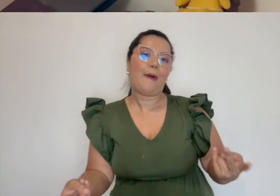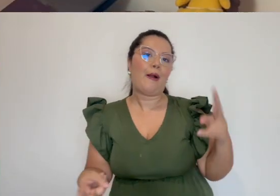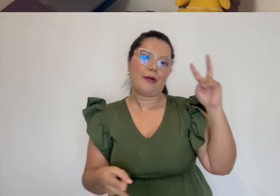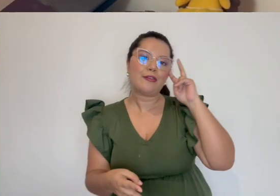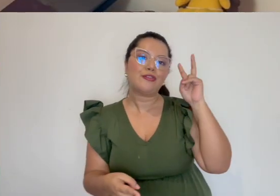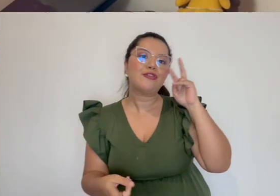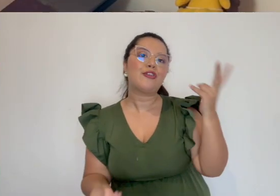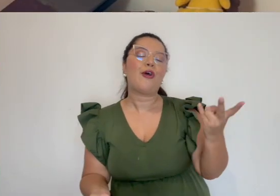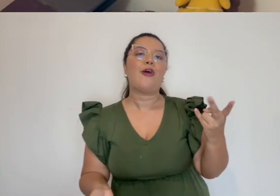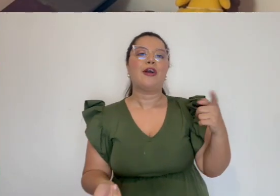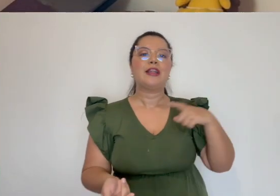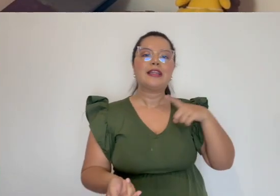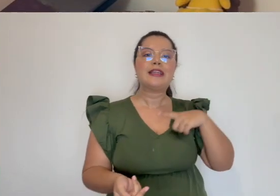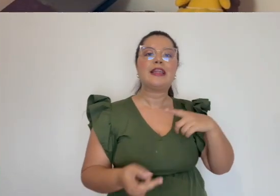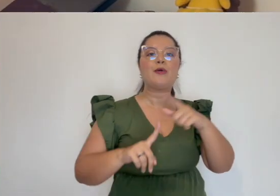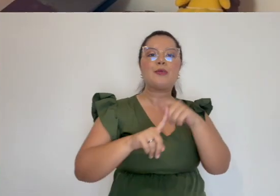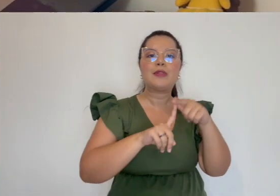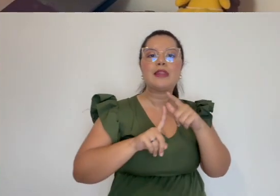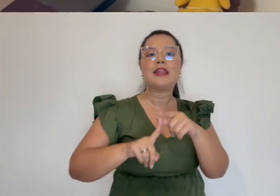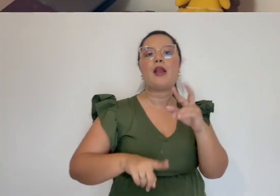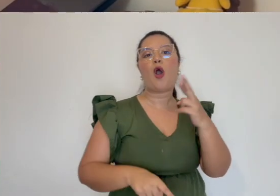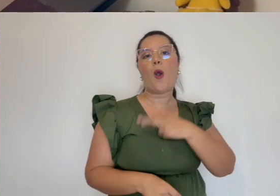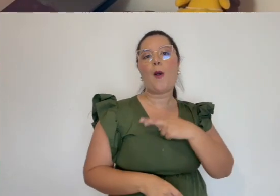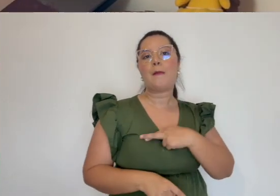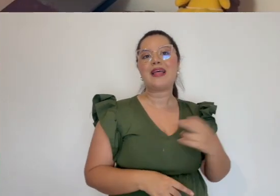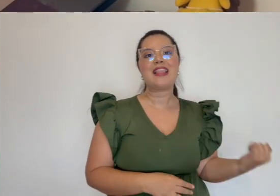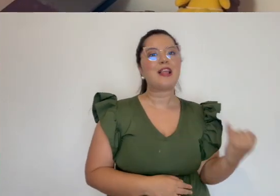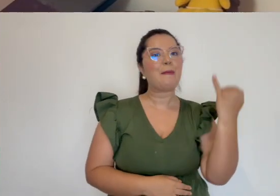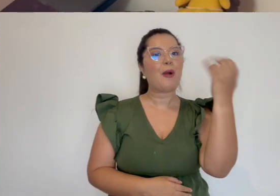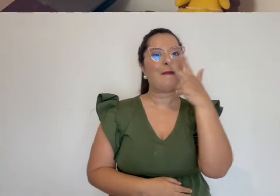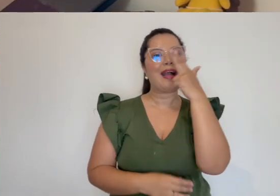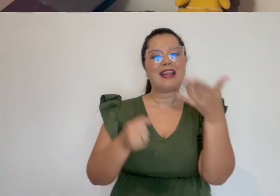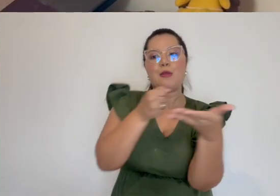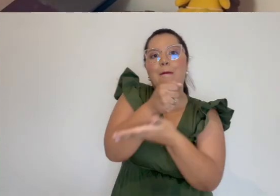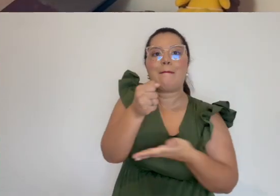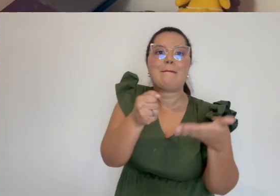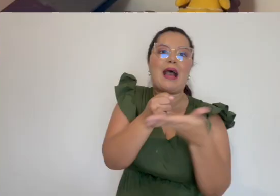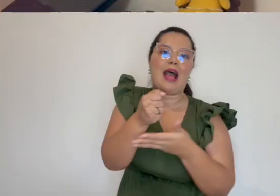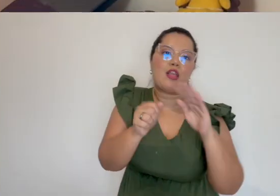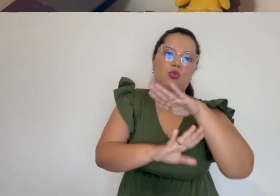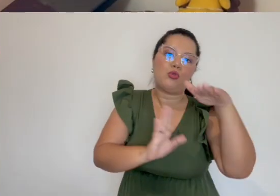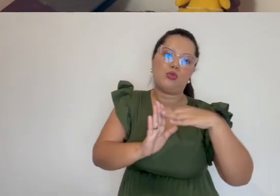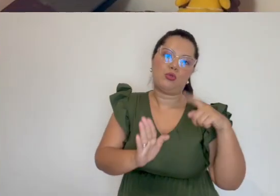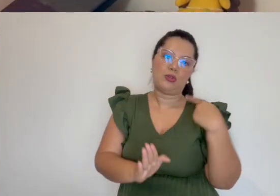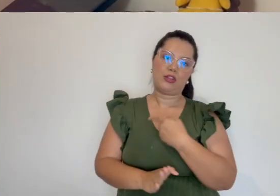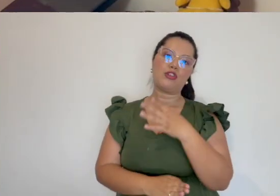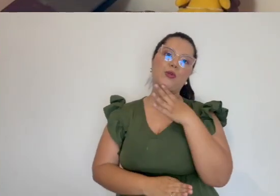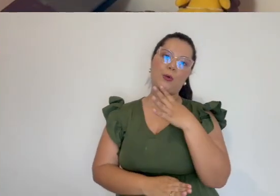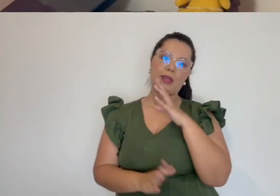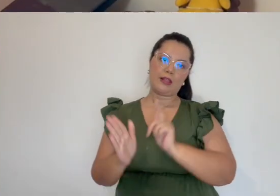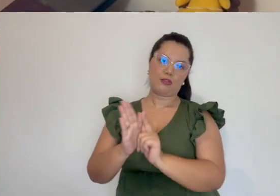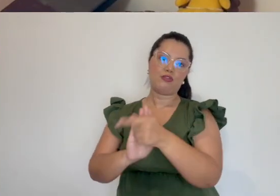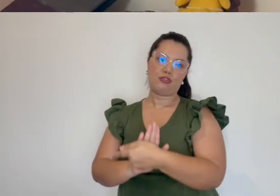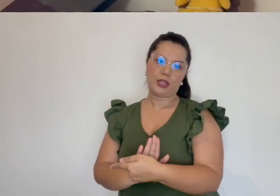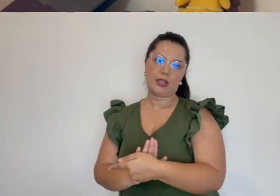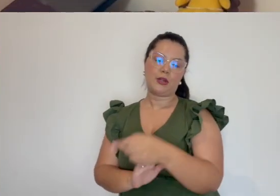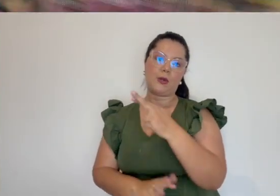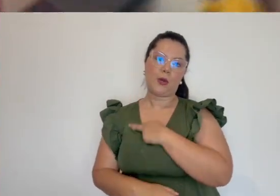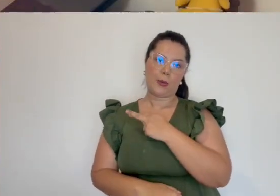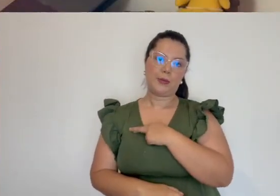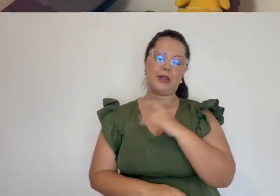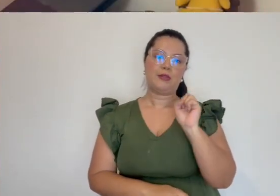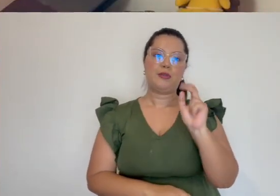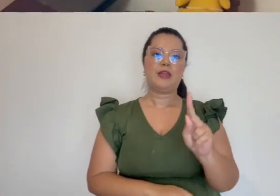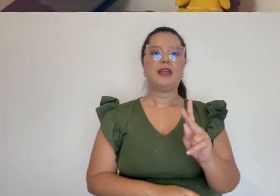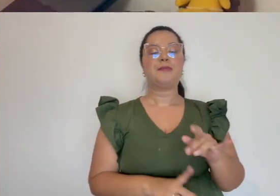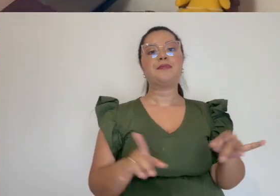premissa, então realmente é um tipo de romance muito importante, eu diria basilar, para tudo que a gente conhece sobre o gênero.